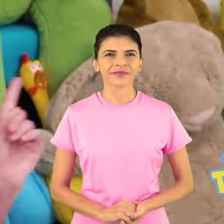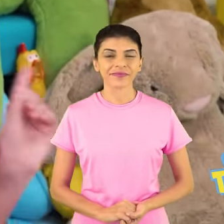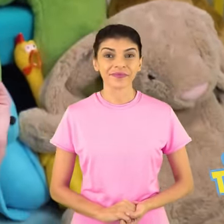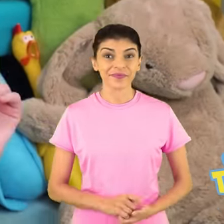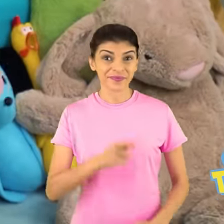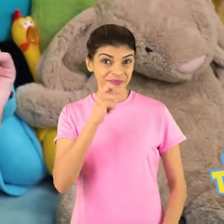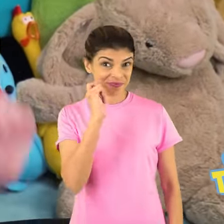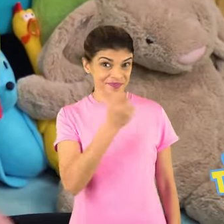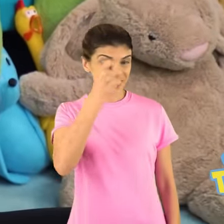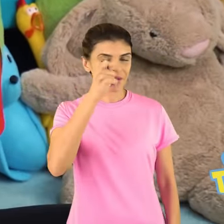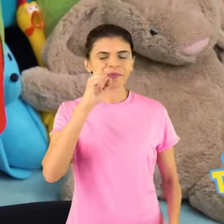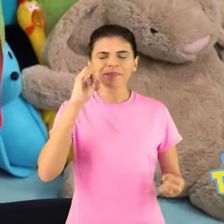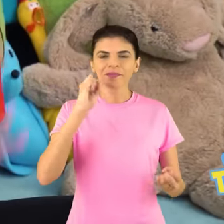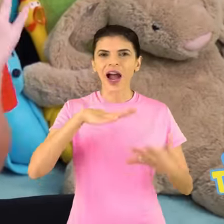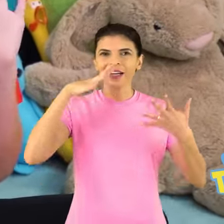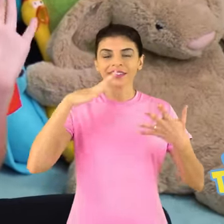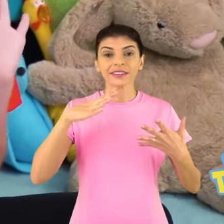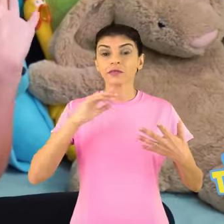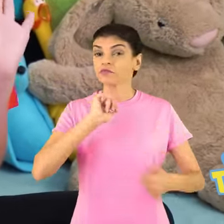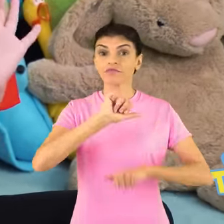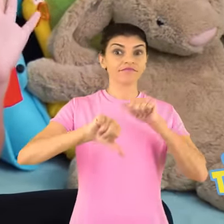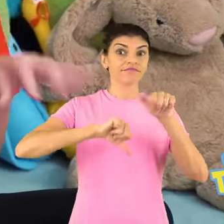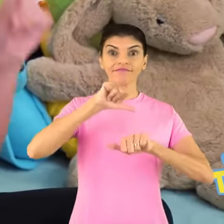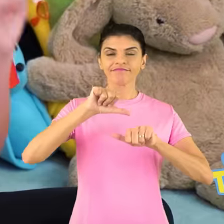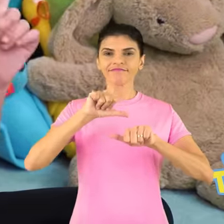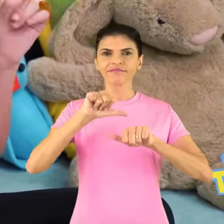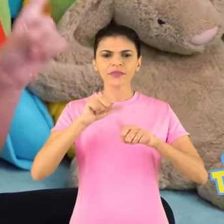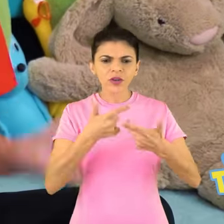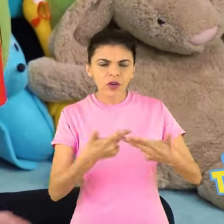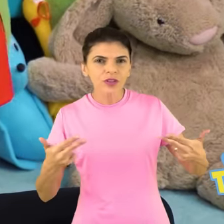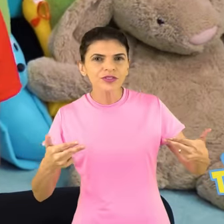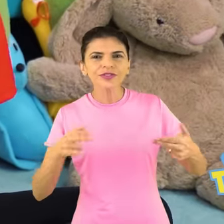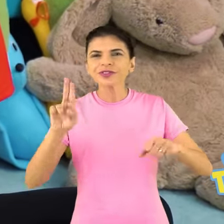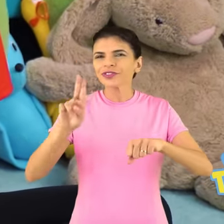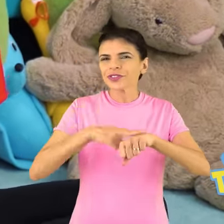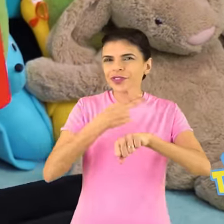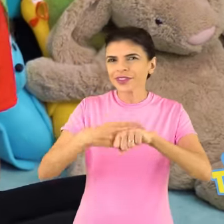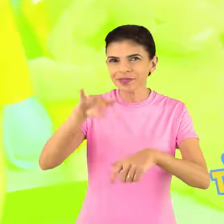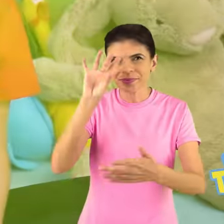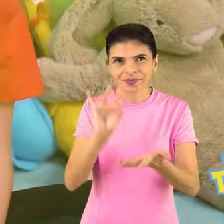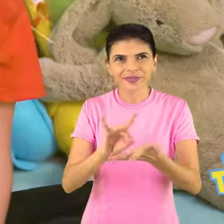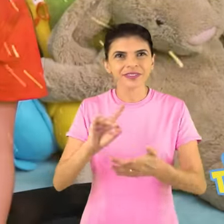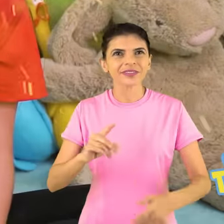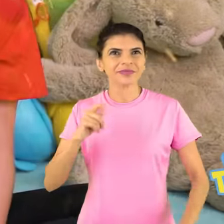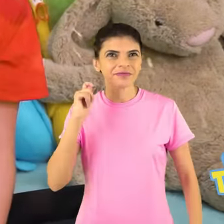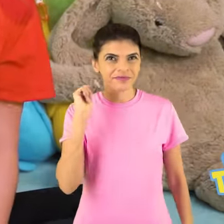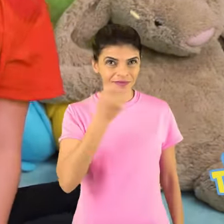Essa varinha é mágica. Transforma qualquer coisa em chocolate de verdade.